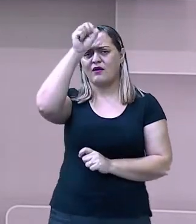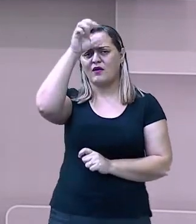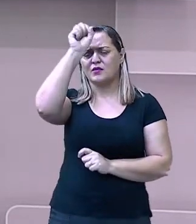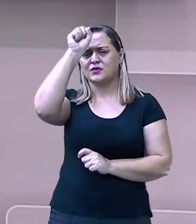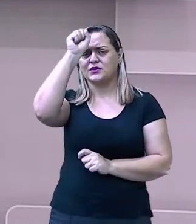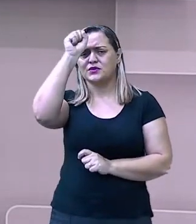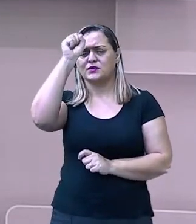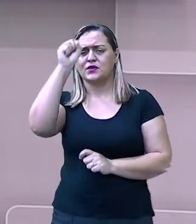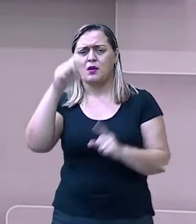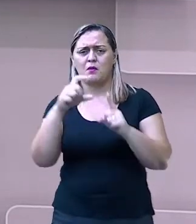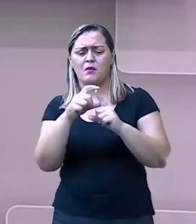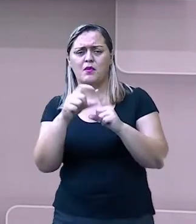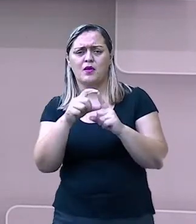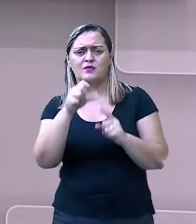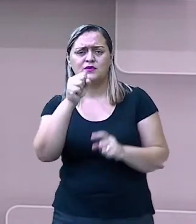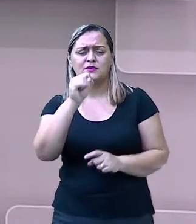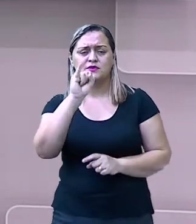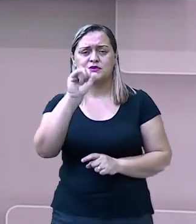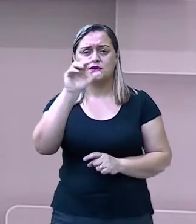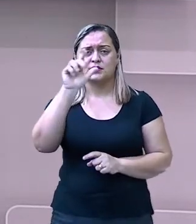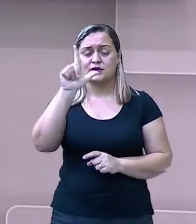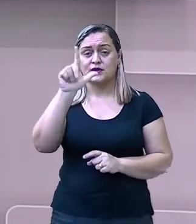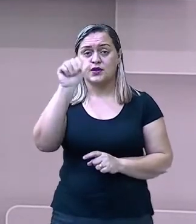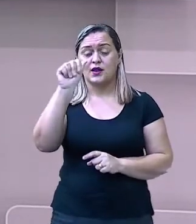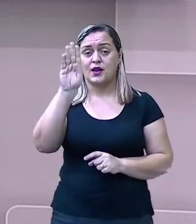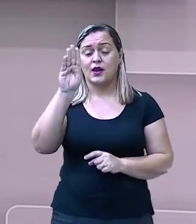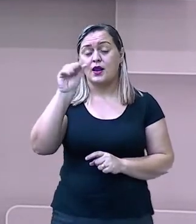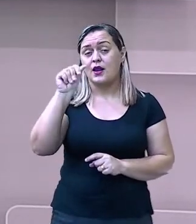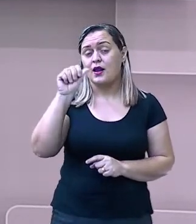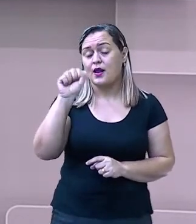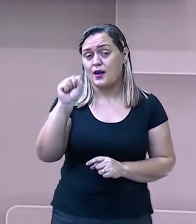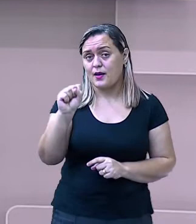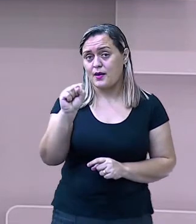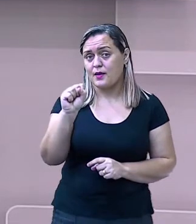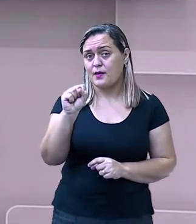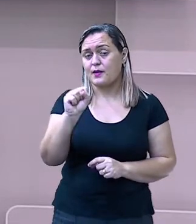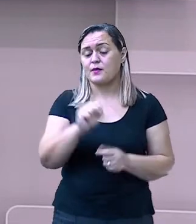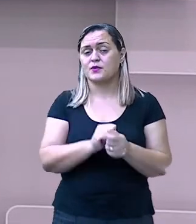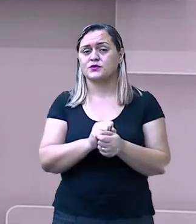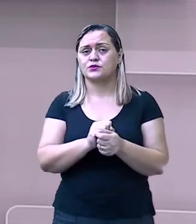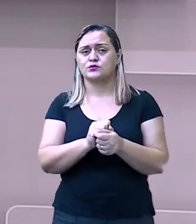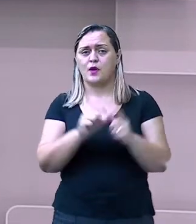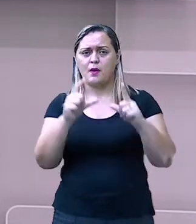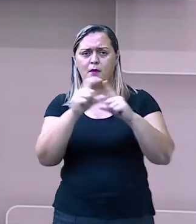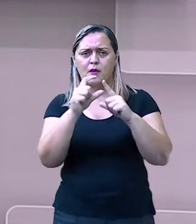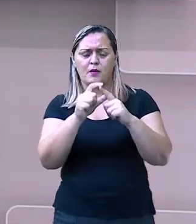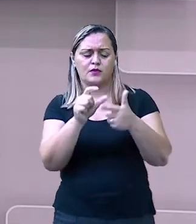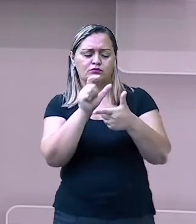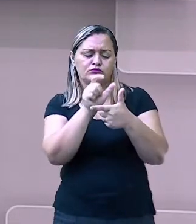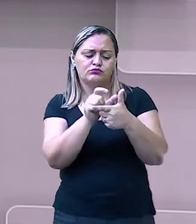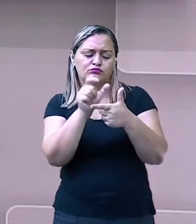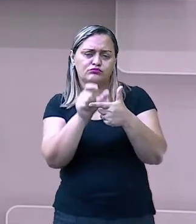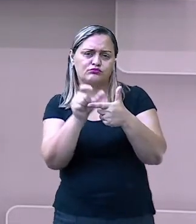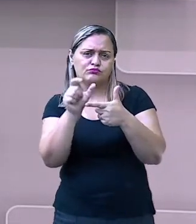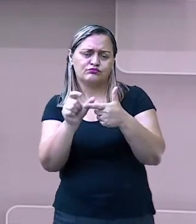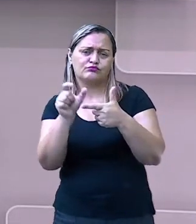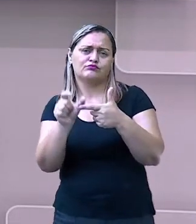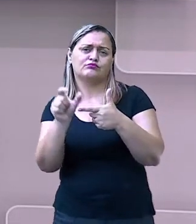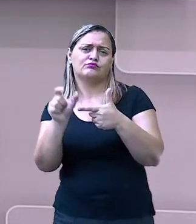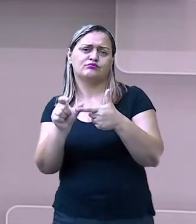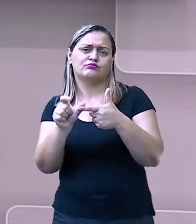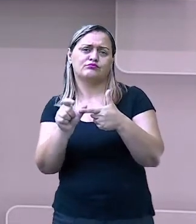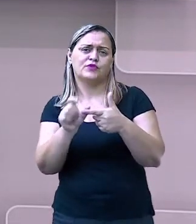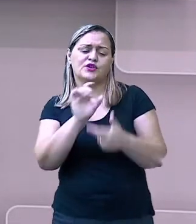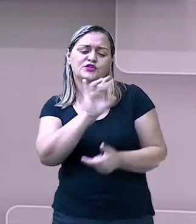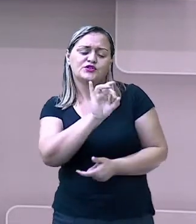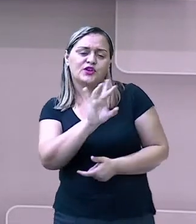as letras do alfabeto, a gente já aprendeu sobre o som de cada letra, a gente aprendeu sobre as vogais e